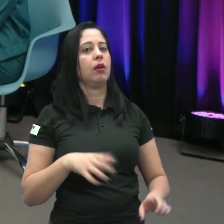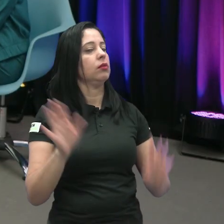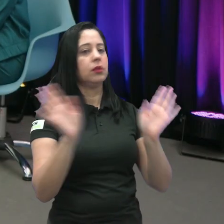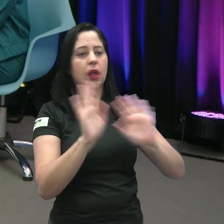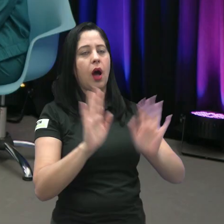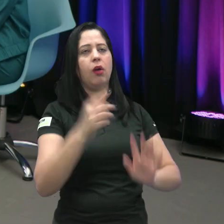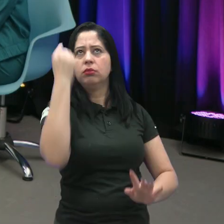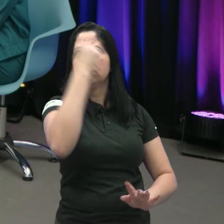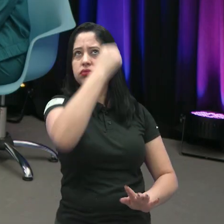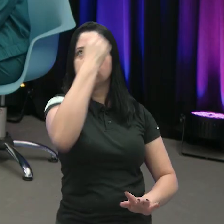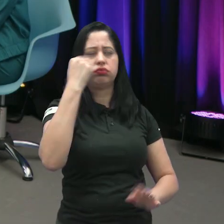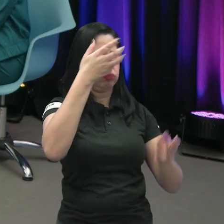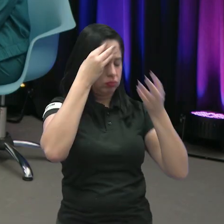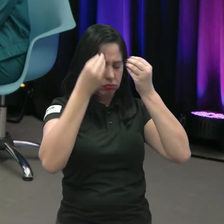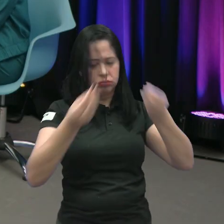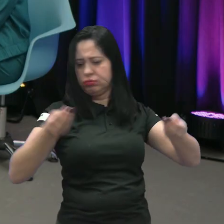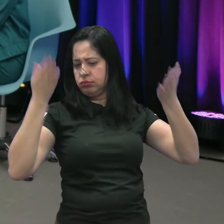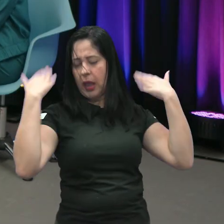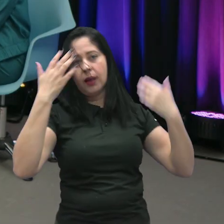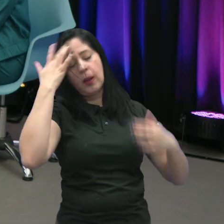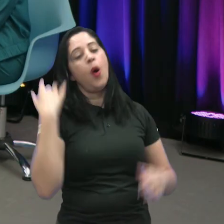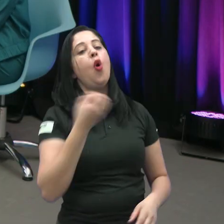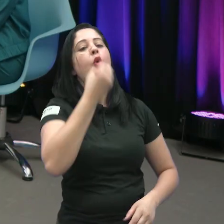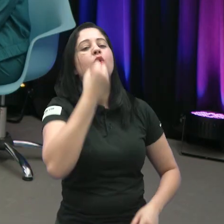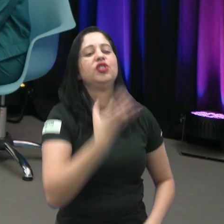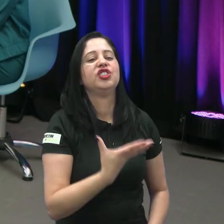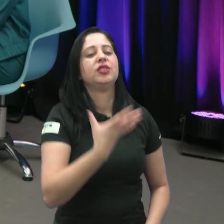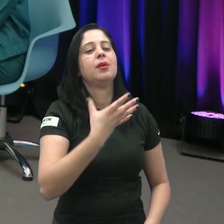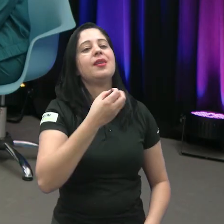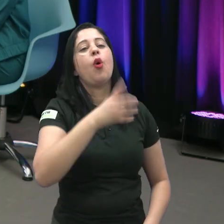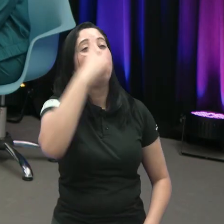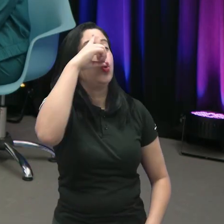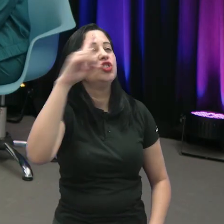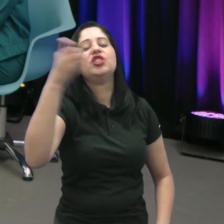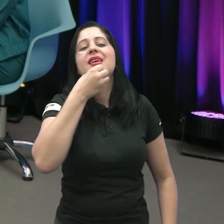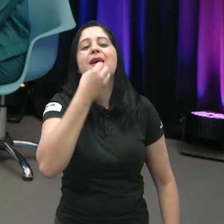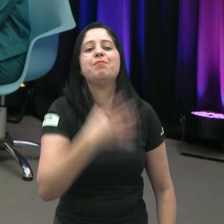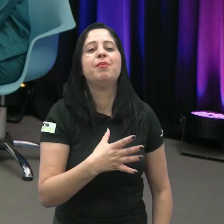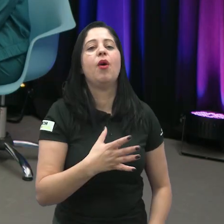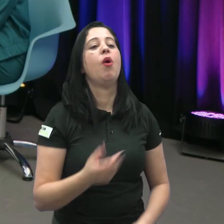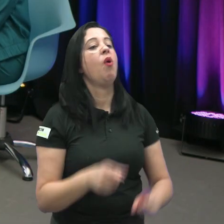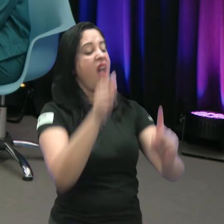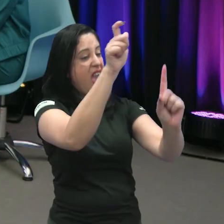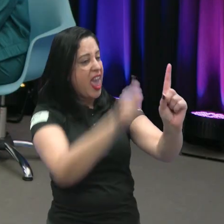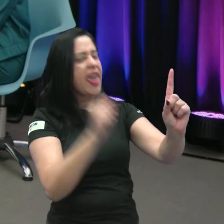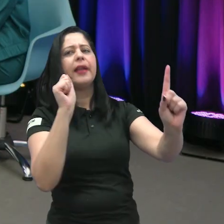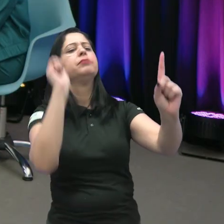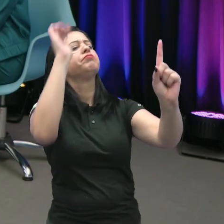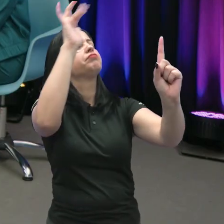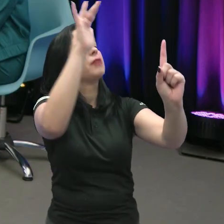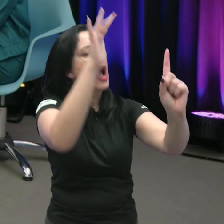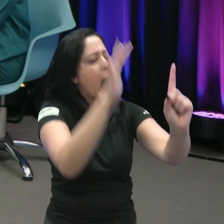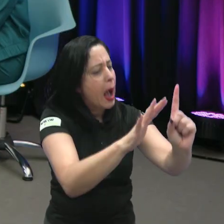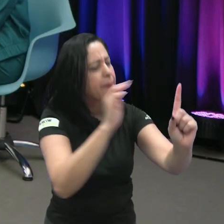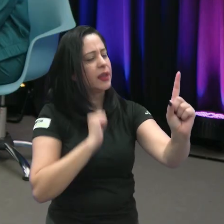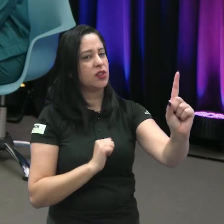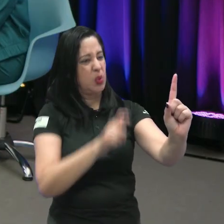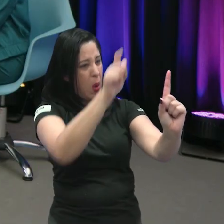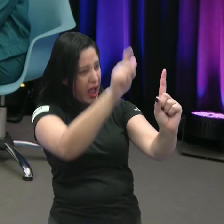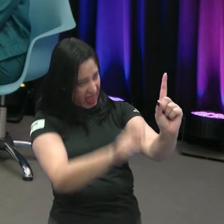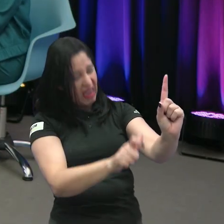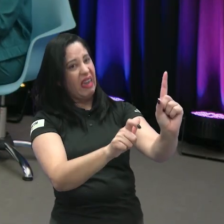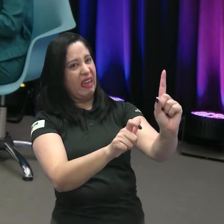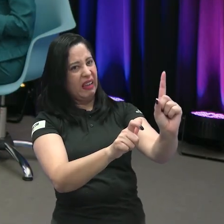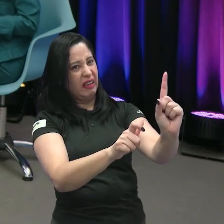está cancelado, cancelado, cancelado, o meu dia vai ser uma bênção. Eu abençoo o colega do qual eu não estou